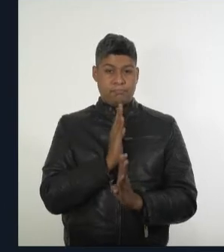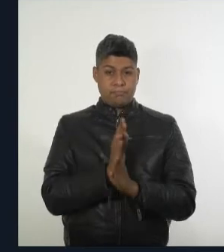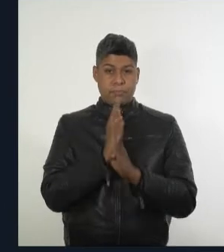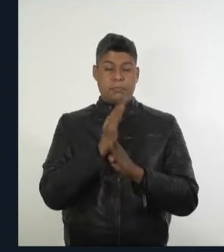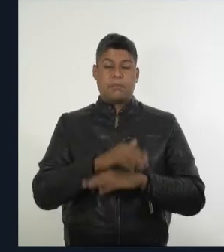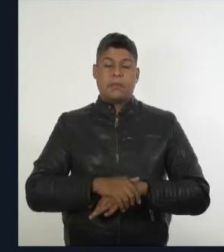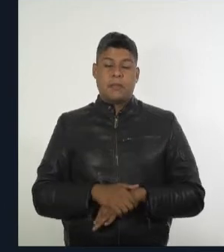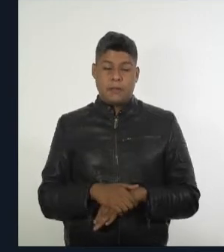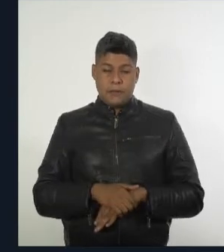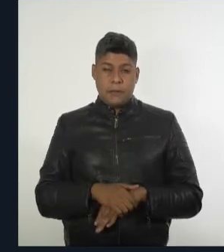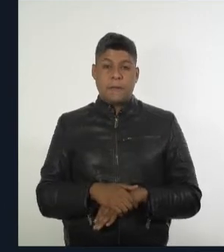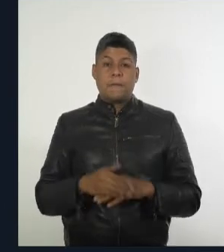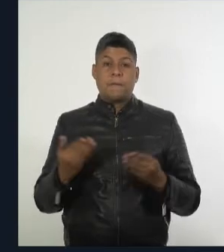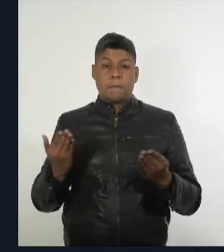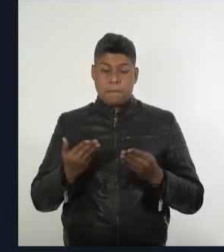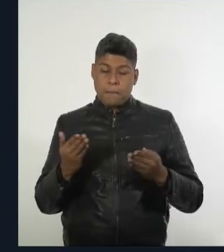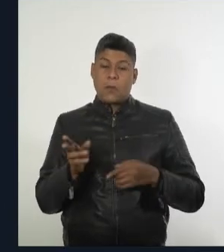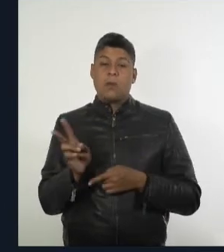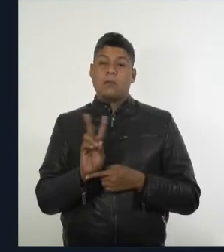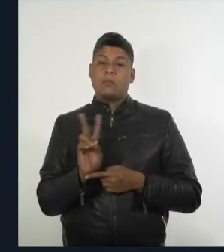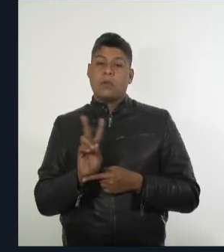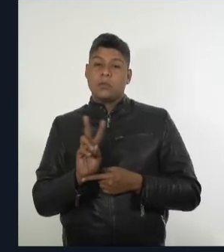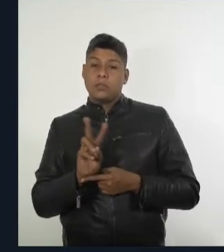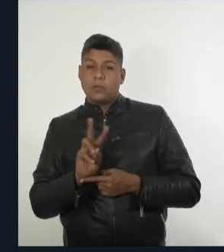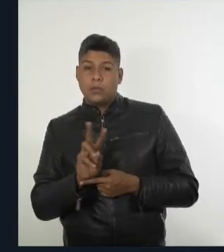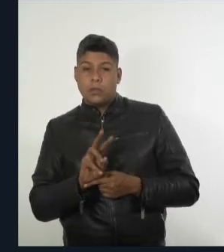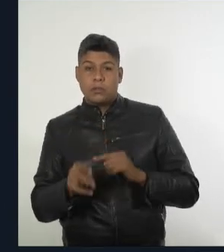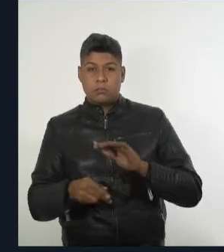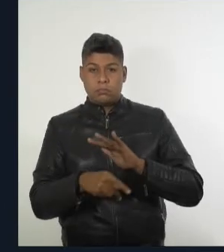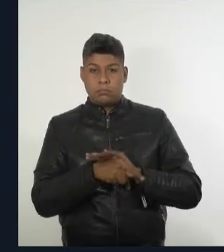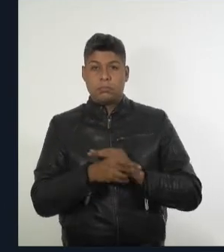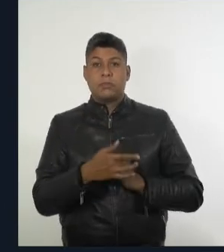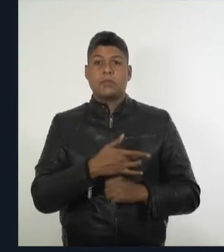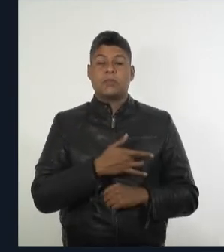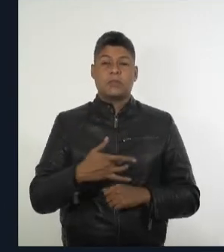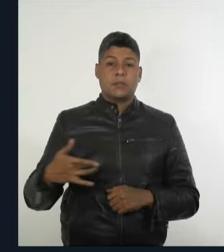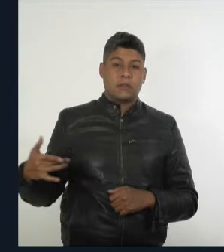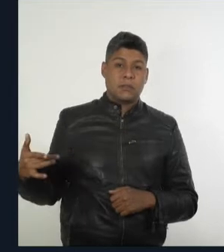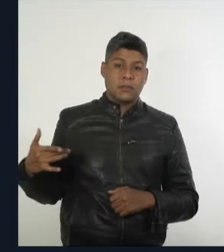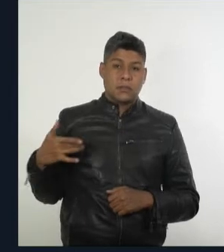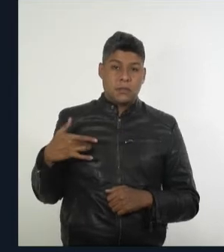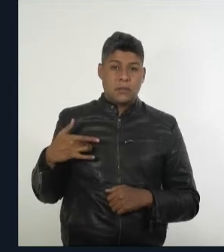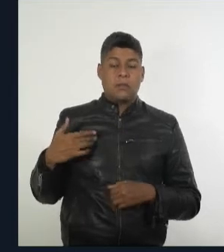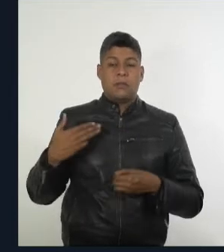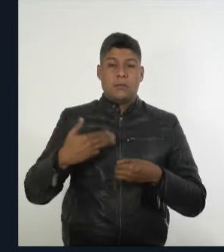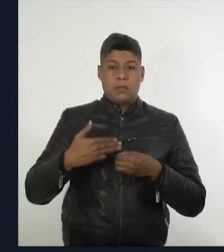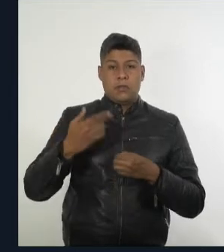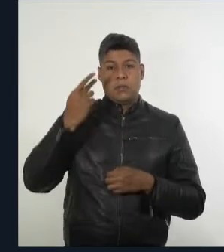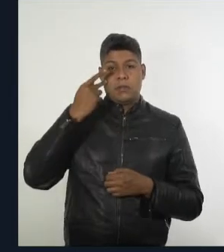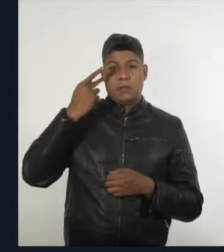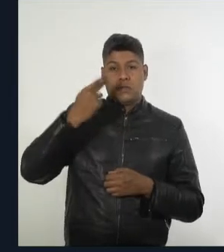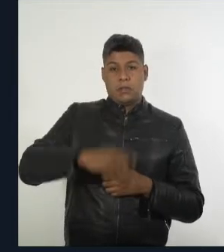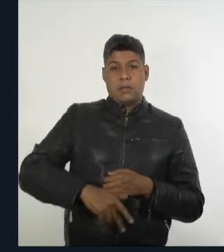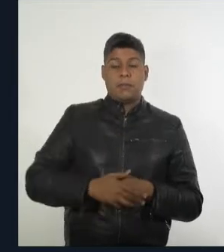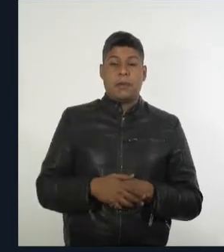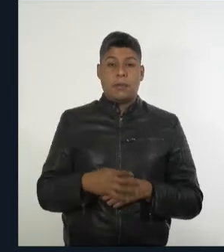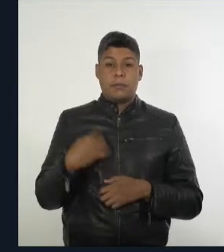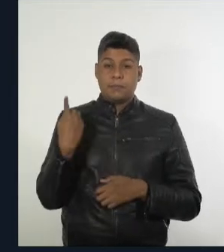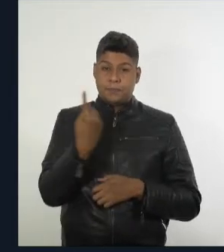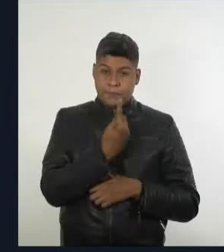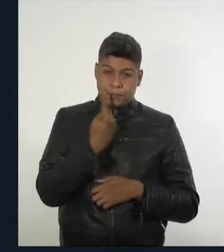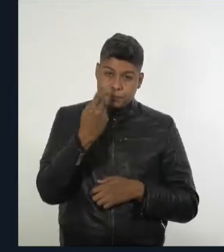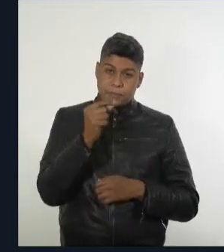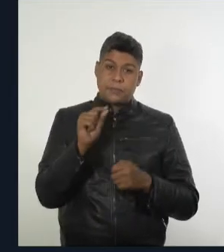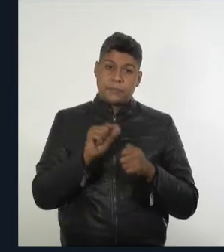identificadas e passaram a ser monitoradas pelo Serviço de Saúde no município. Nós também